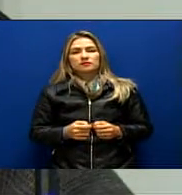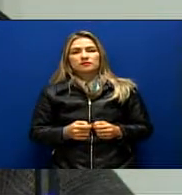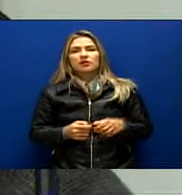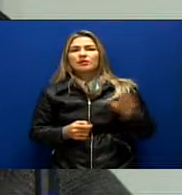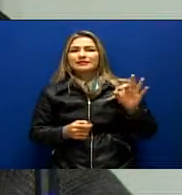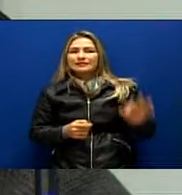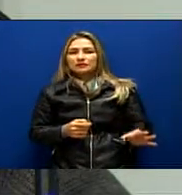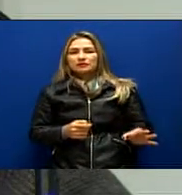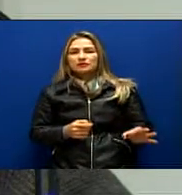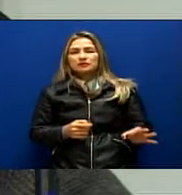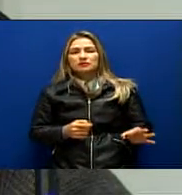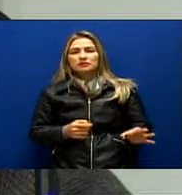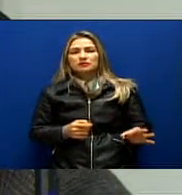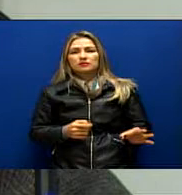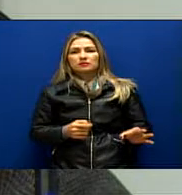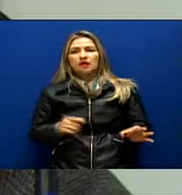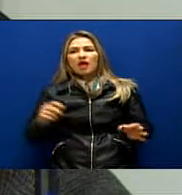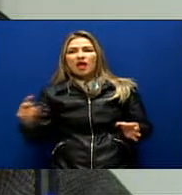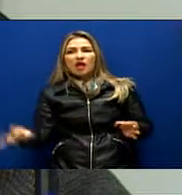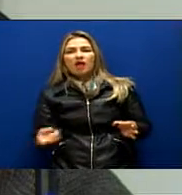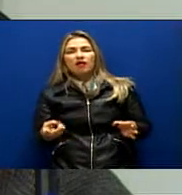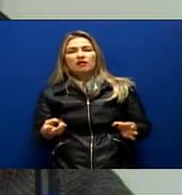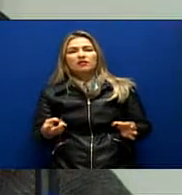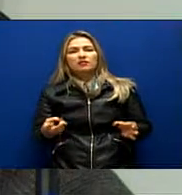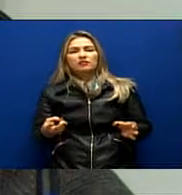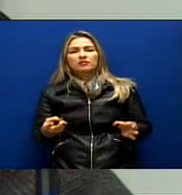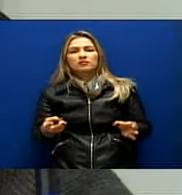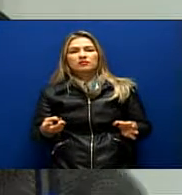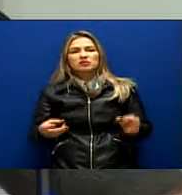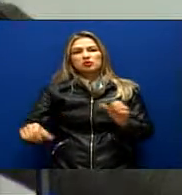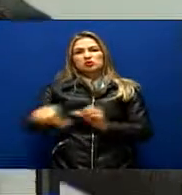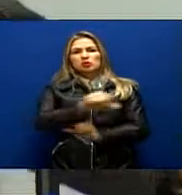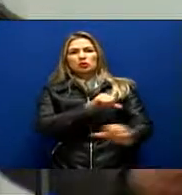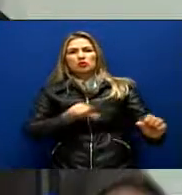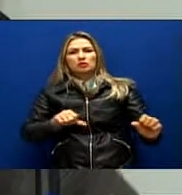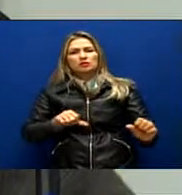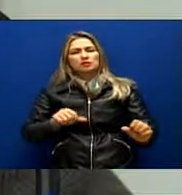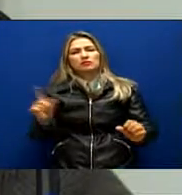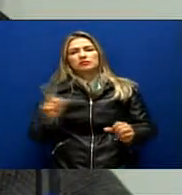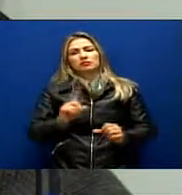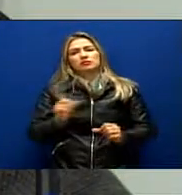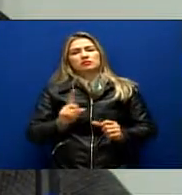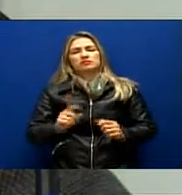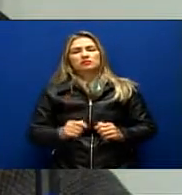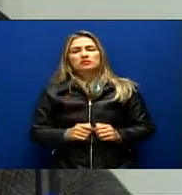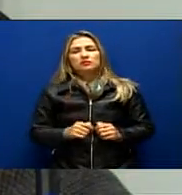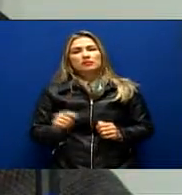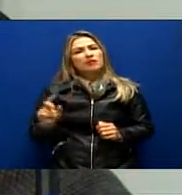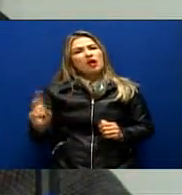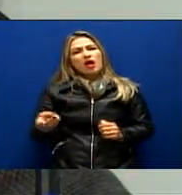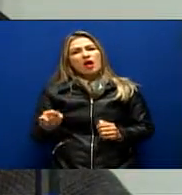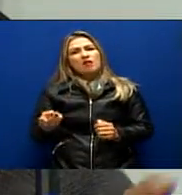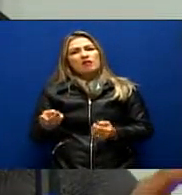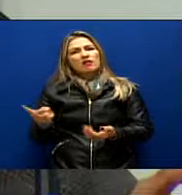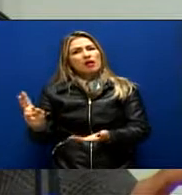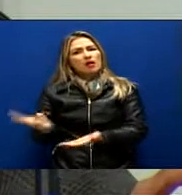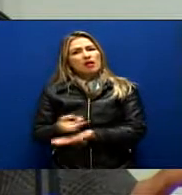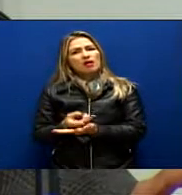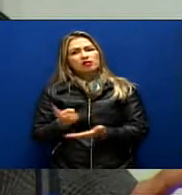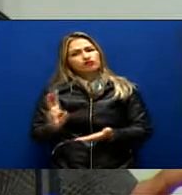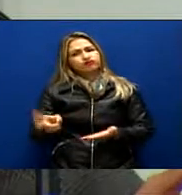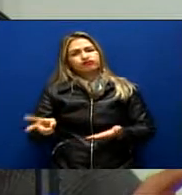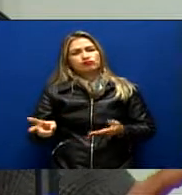certo, mesmo que todos digam que é errado. E o errado é errado, mesmo que todos digam que é certo. Então você tem que ter